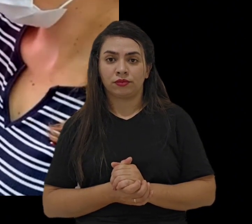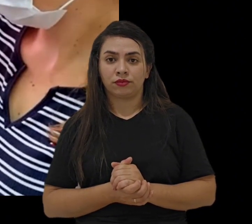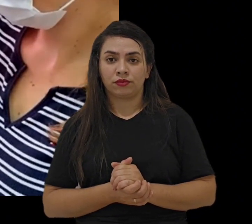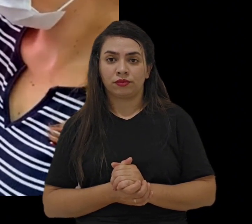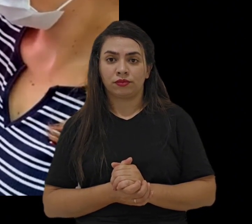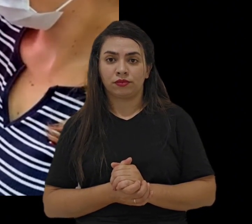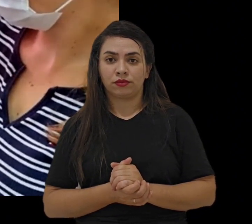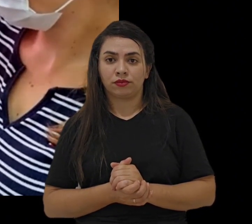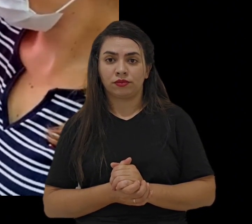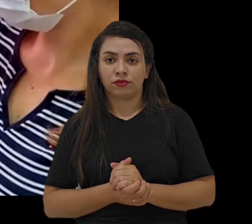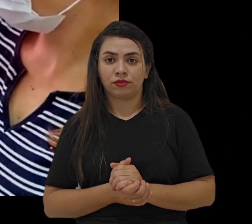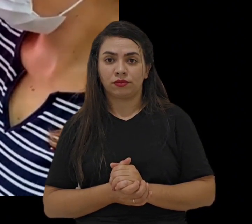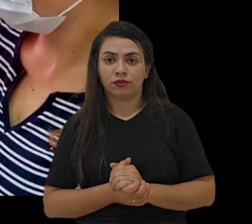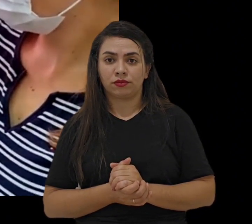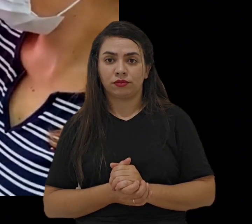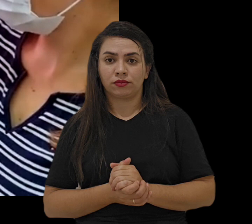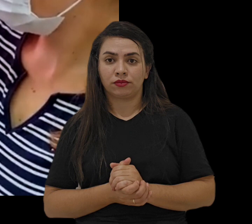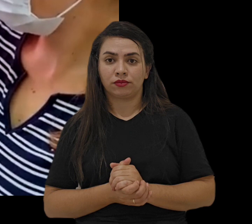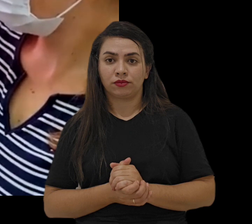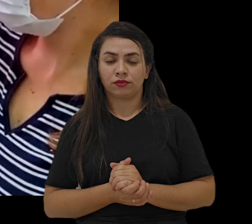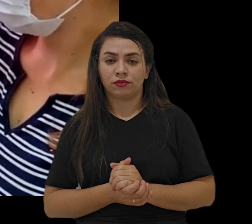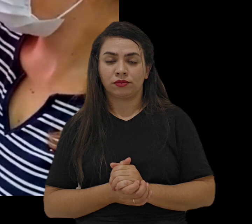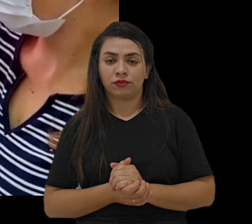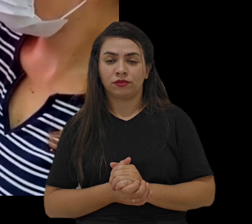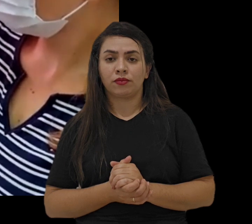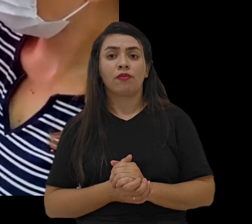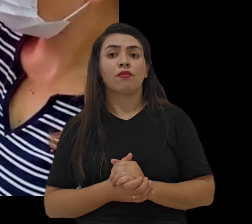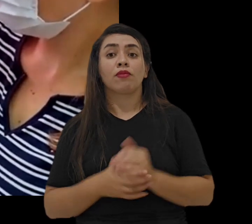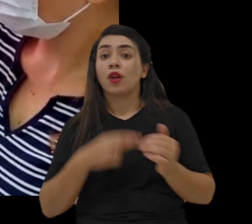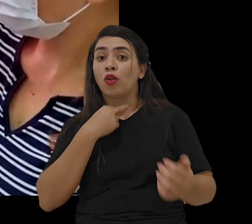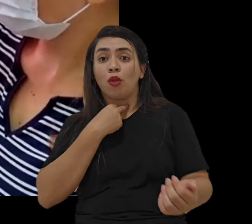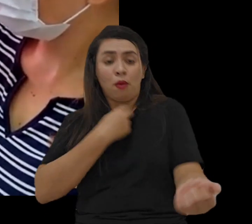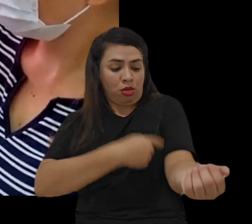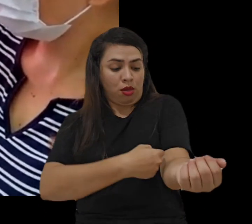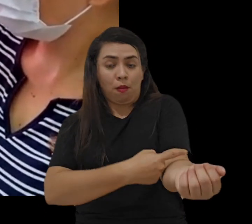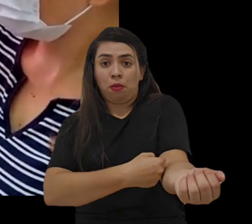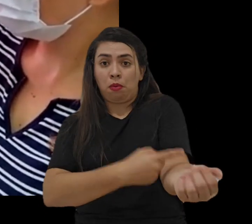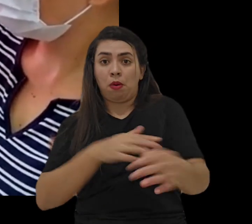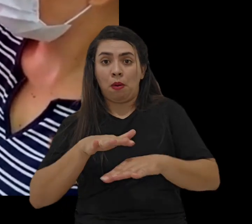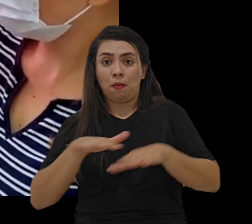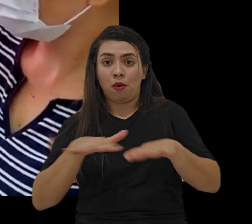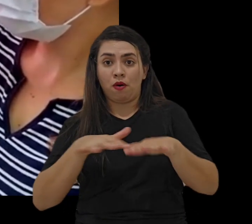Abre a mão. Tirou o garrote.